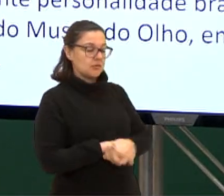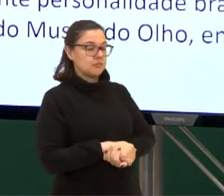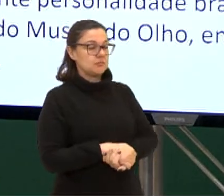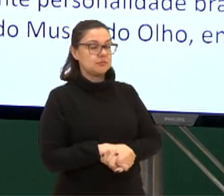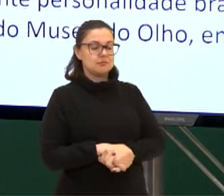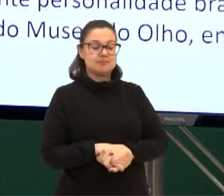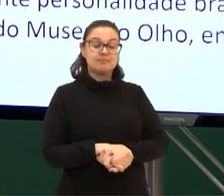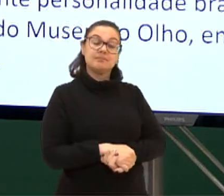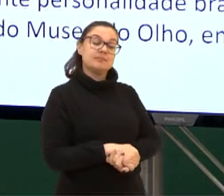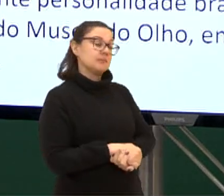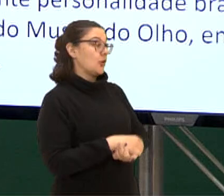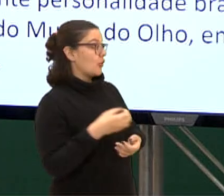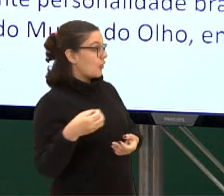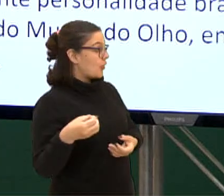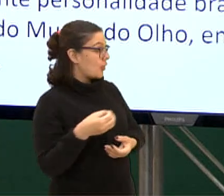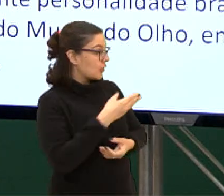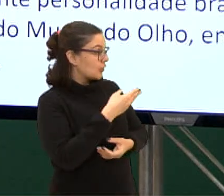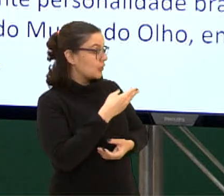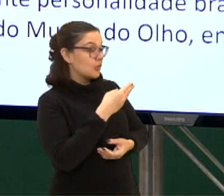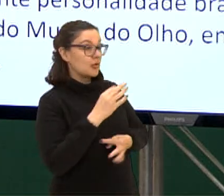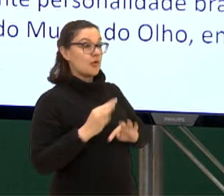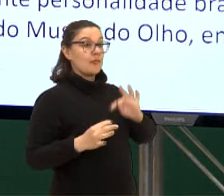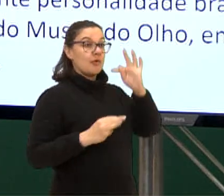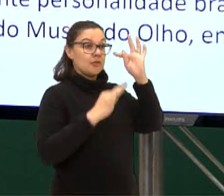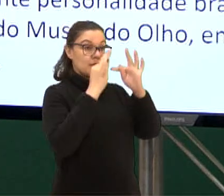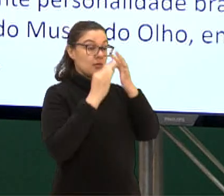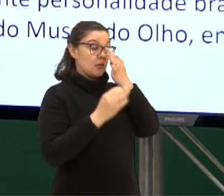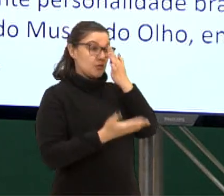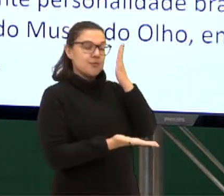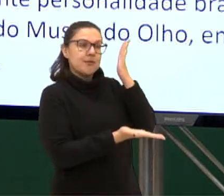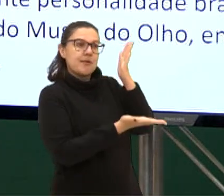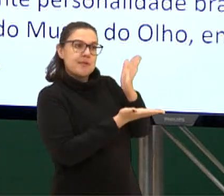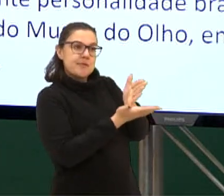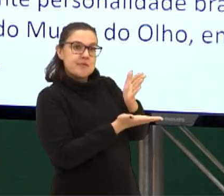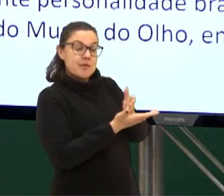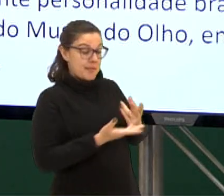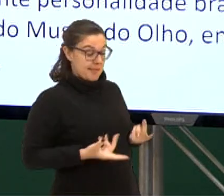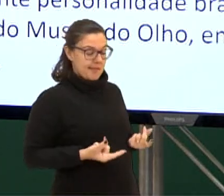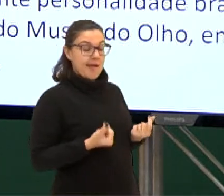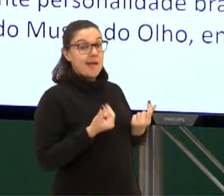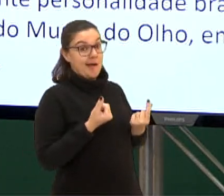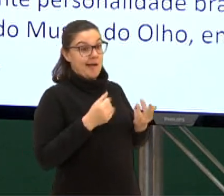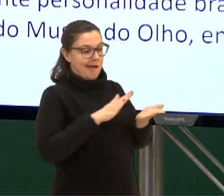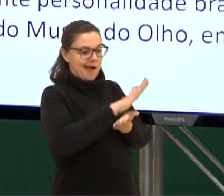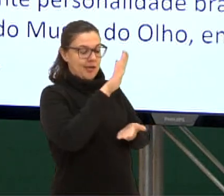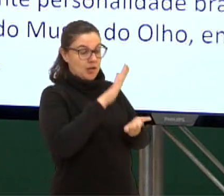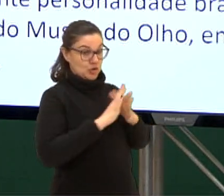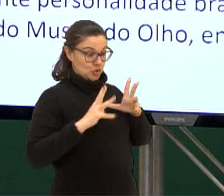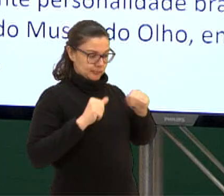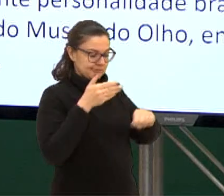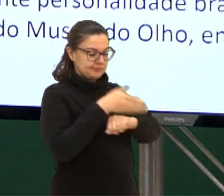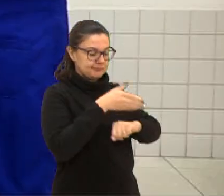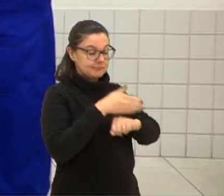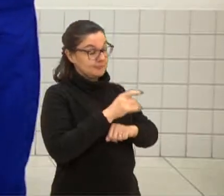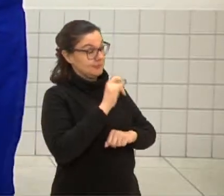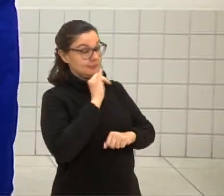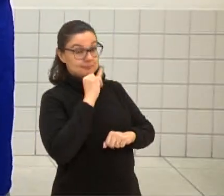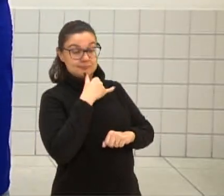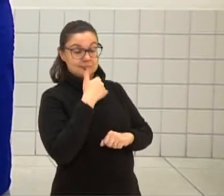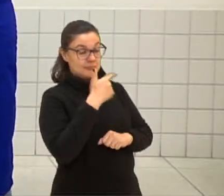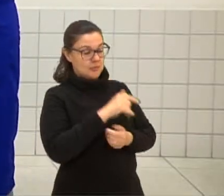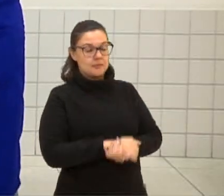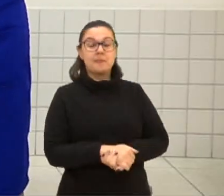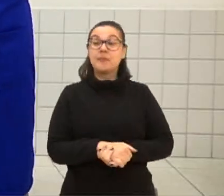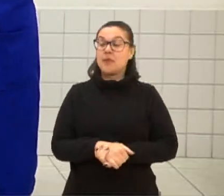não. Quando surge uma nova tecnologia, sempre você tem um custo alto. Nem todos têm acesso a isso, né?